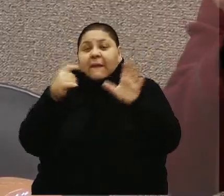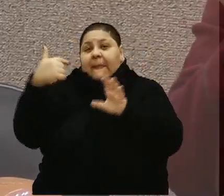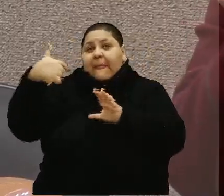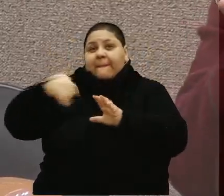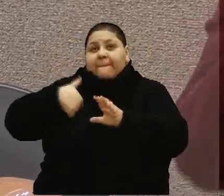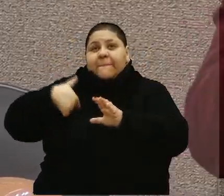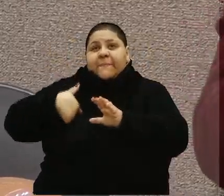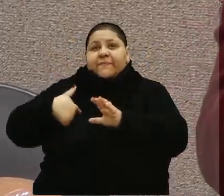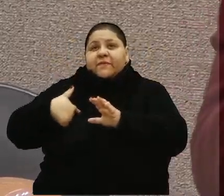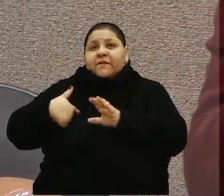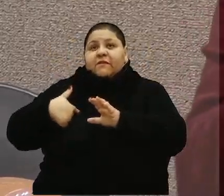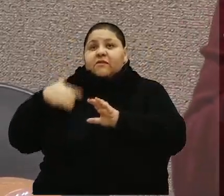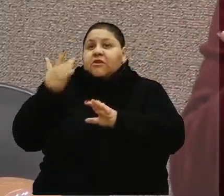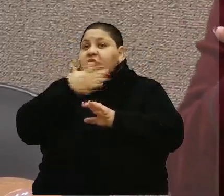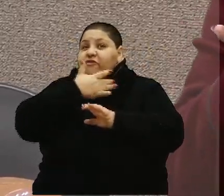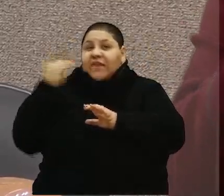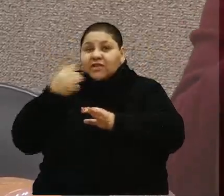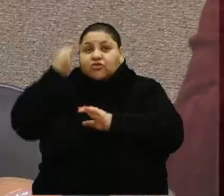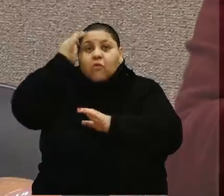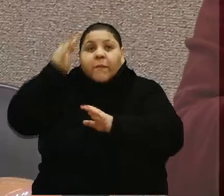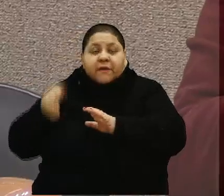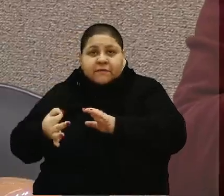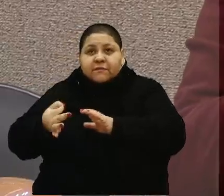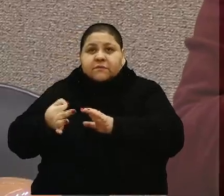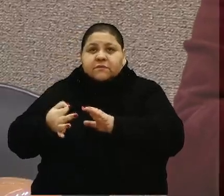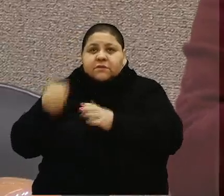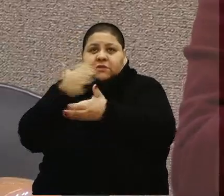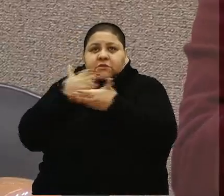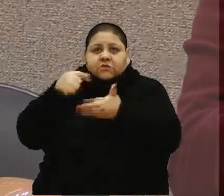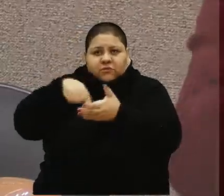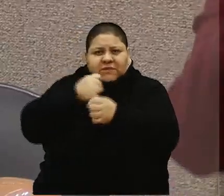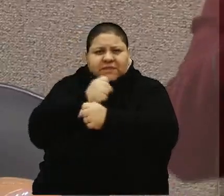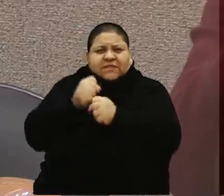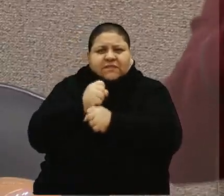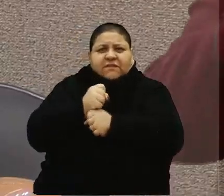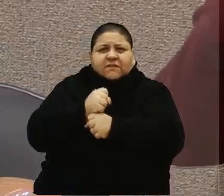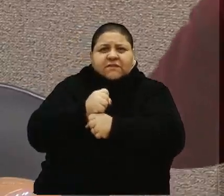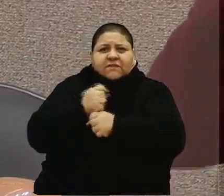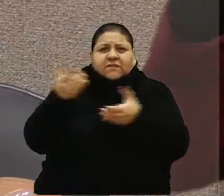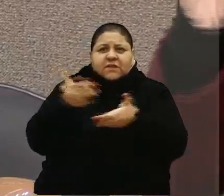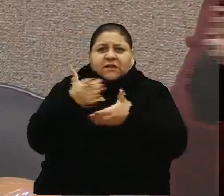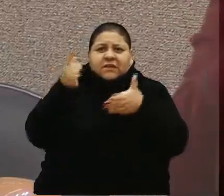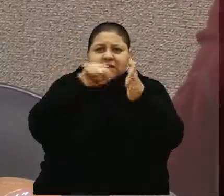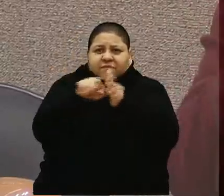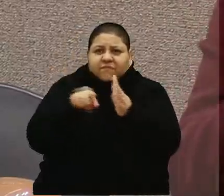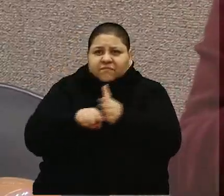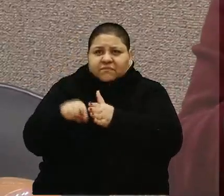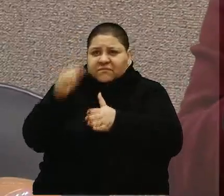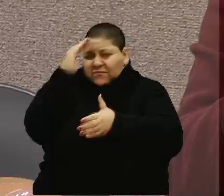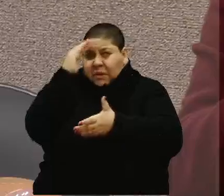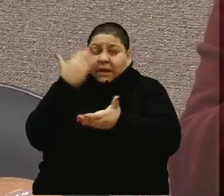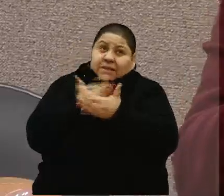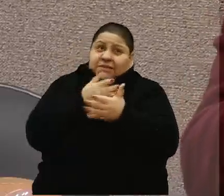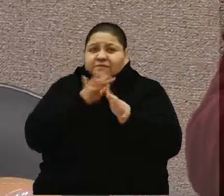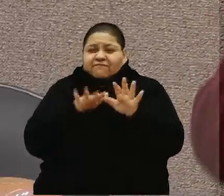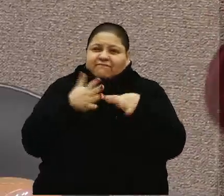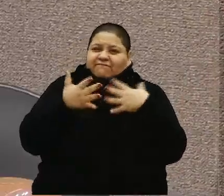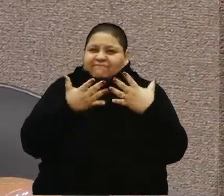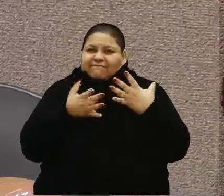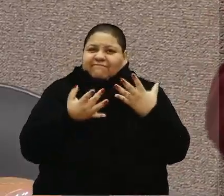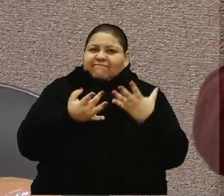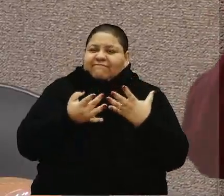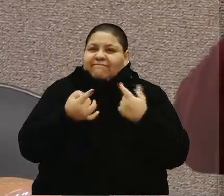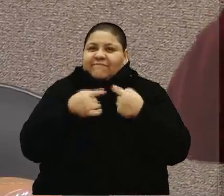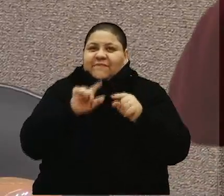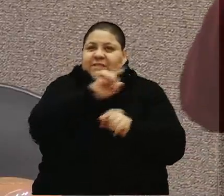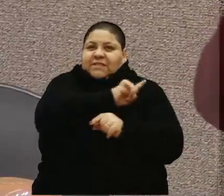fica assim, muito fácil de entender, quando no começo desse ano, acho que foi, que saiu uma pesquisa, não acredito tanto nelas, né? Mas